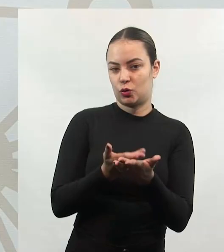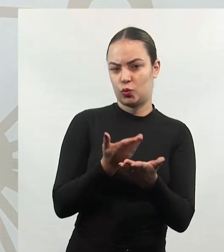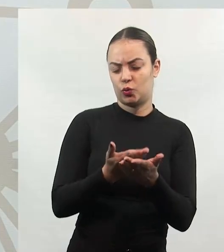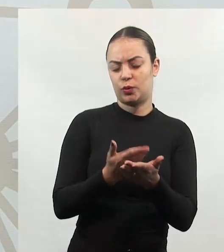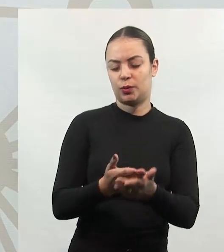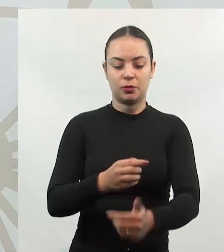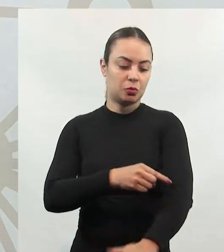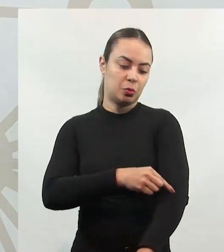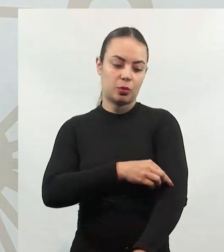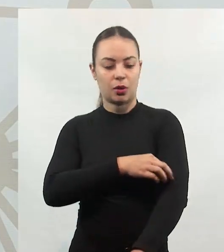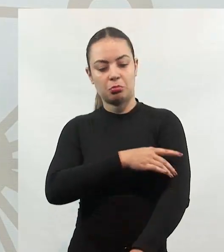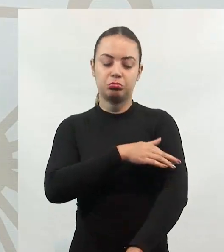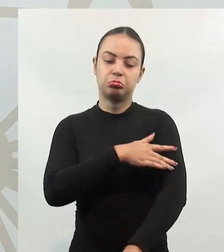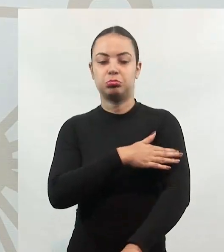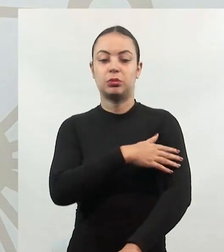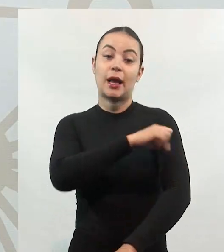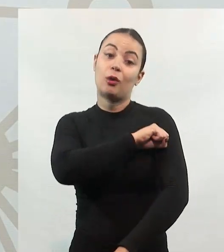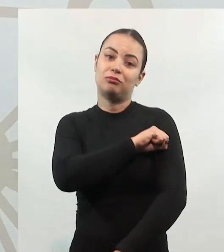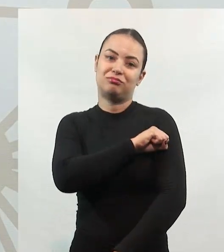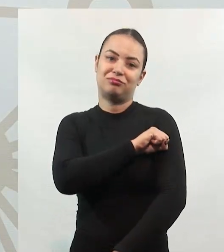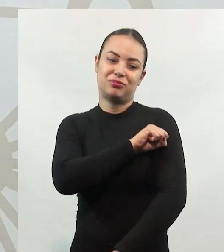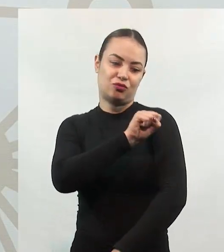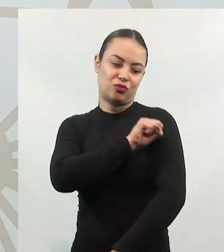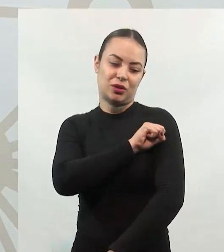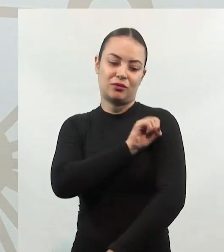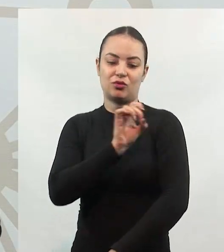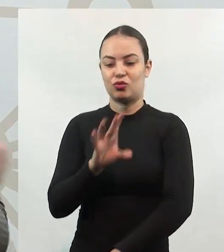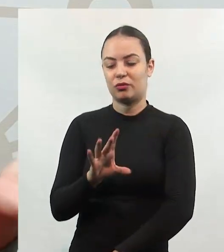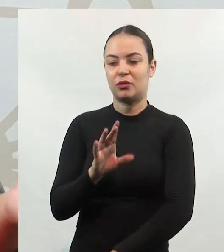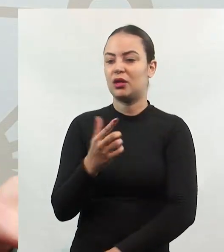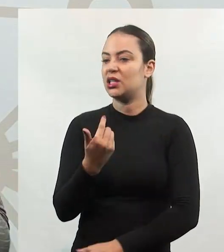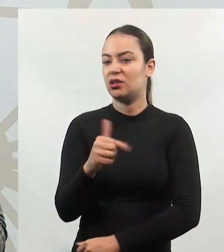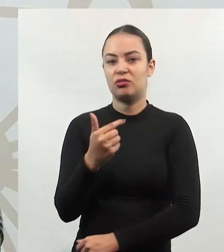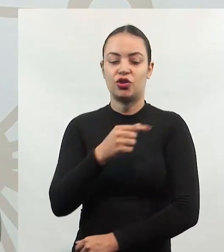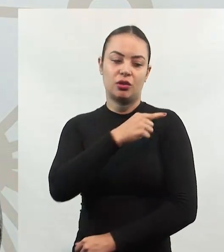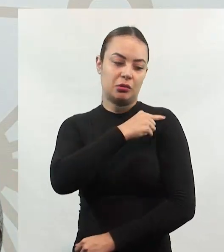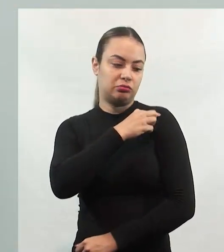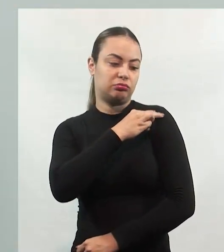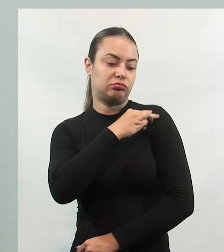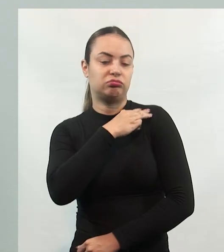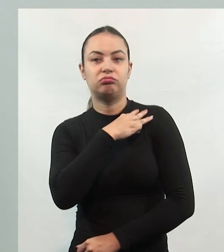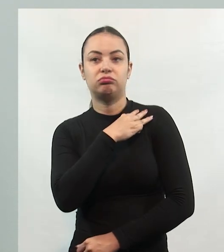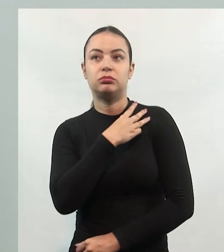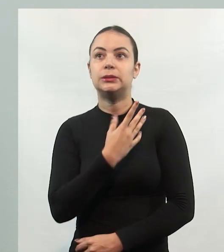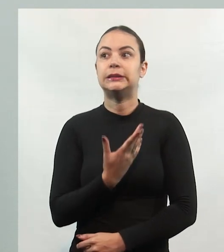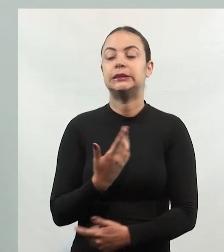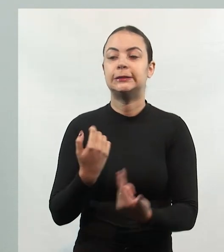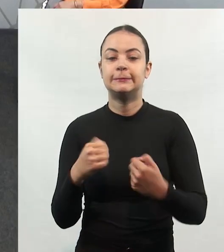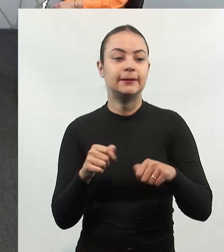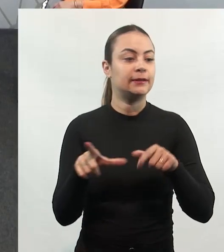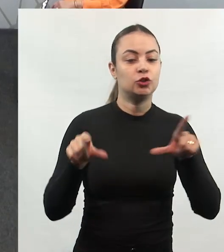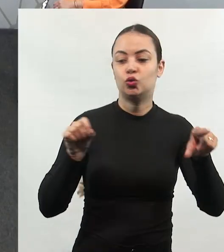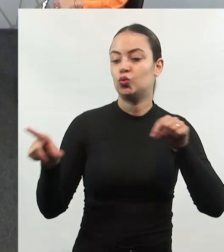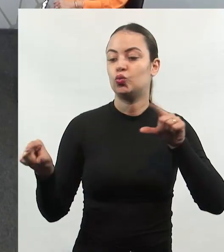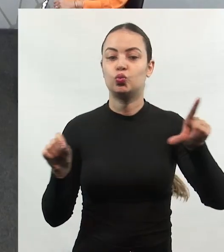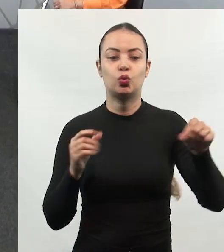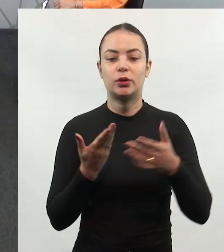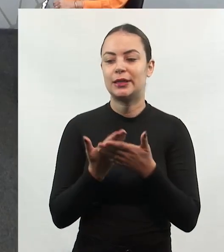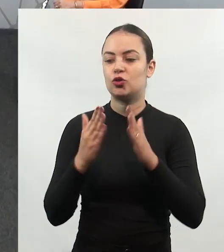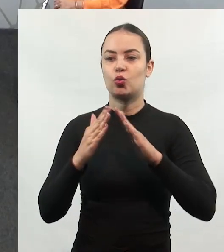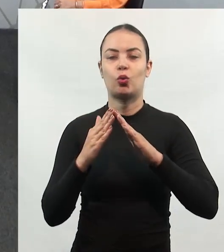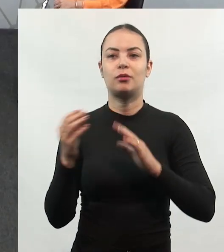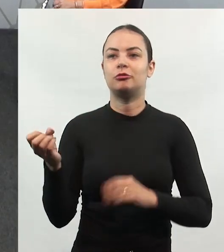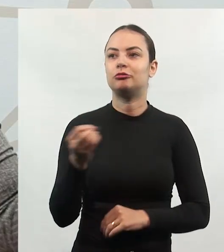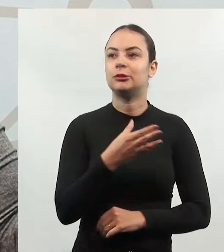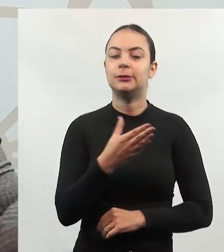melhor, no ensino profissionalizante da época, como a Glaucia bem lembrou, eu fiz uma provinha, nossa, fiquei nervosa.